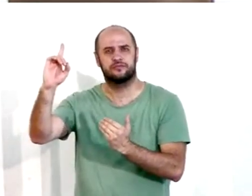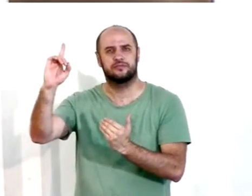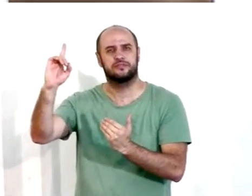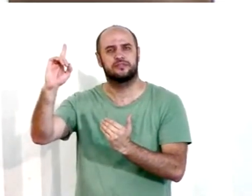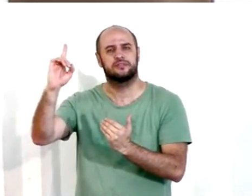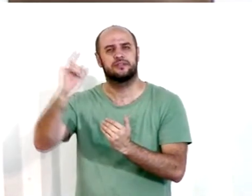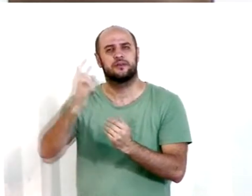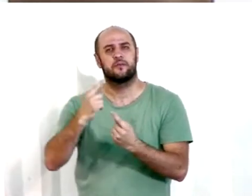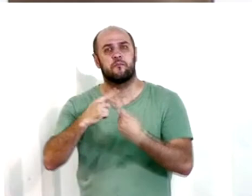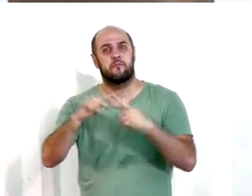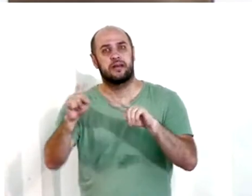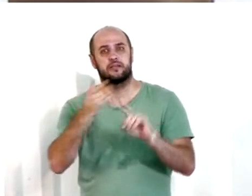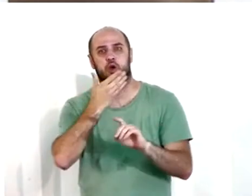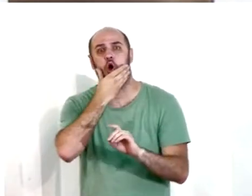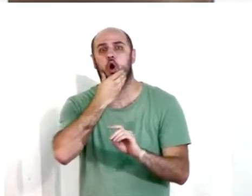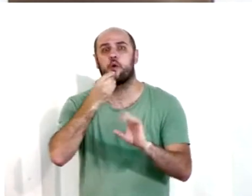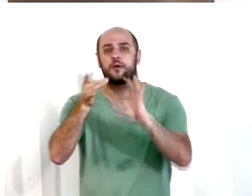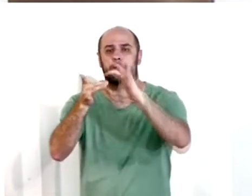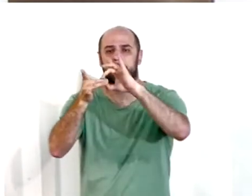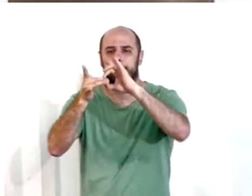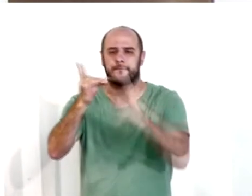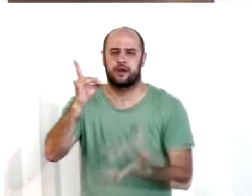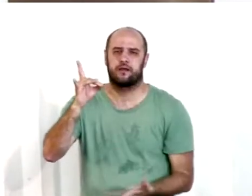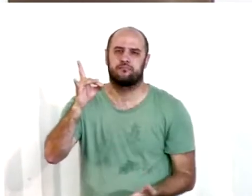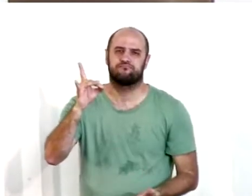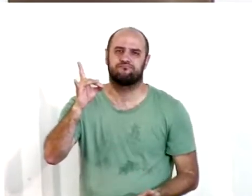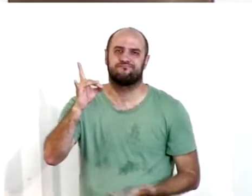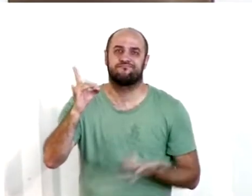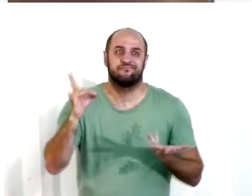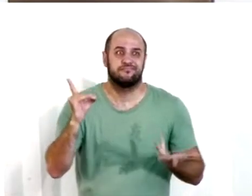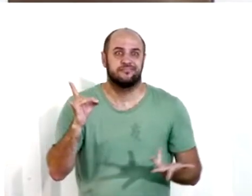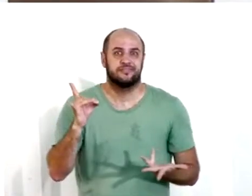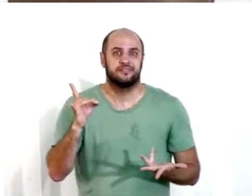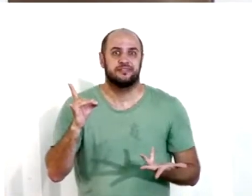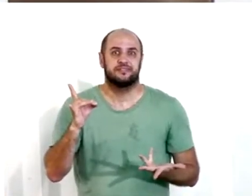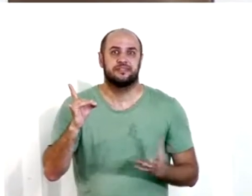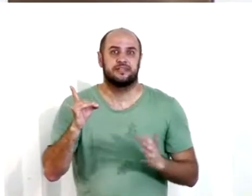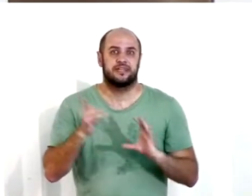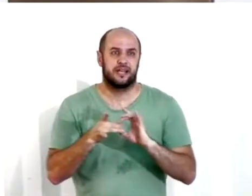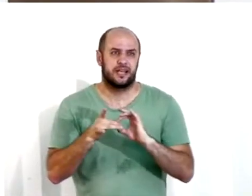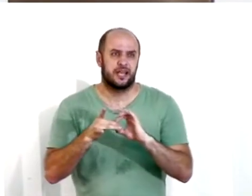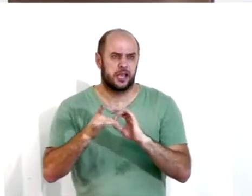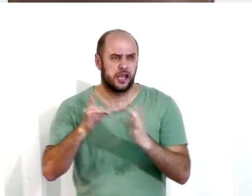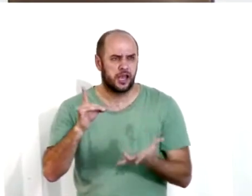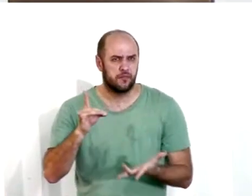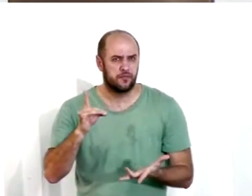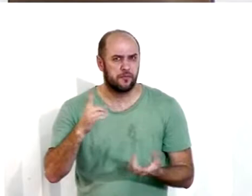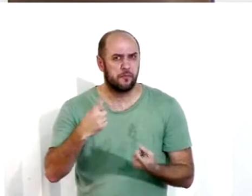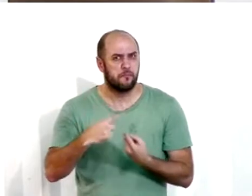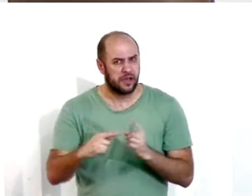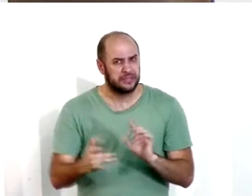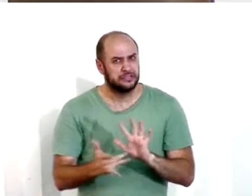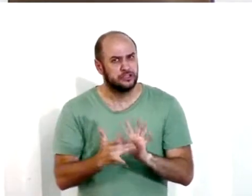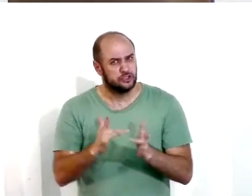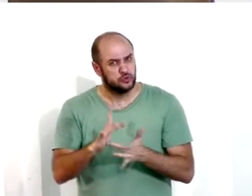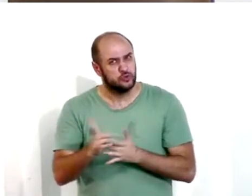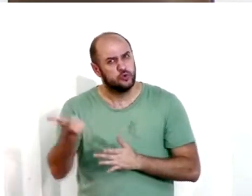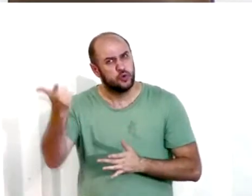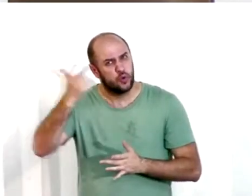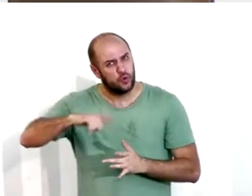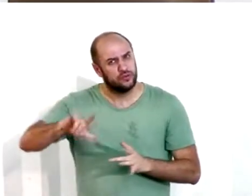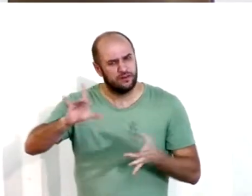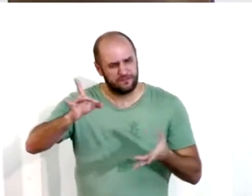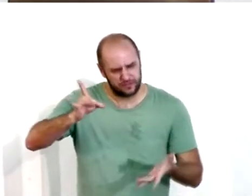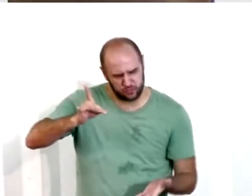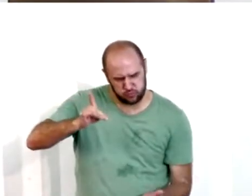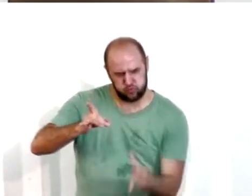quebra do pacto, trouxe consigo a queda. Em Cristo esse homem